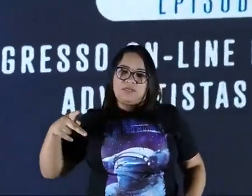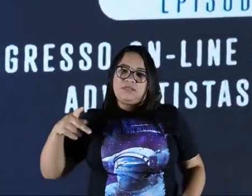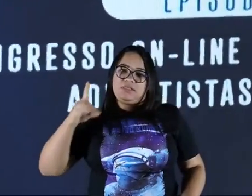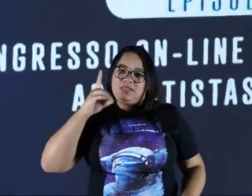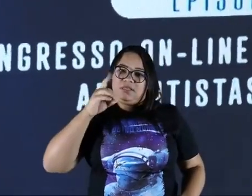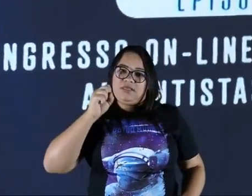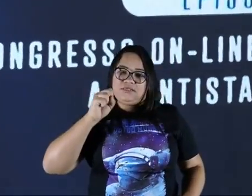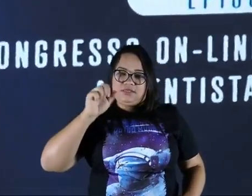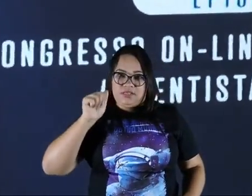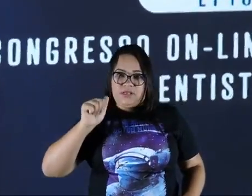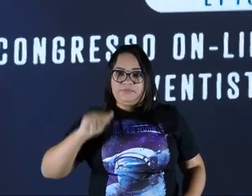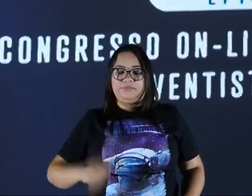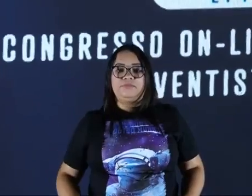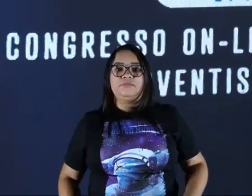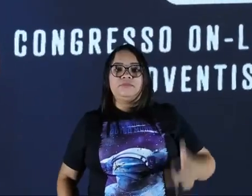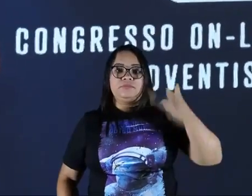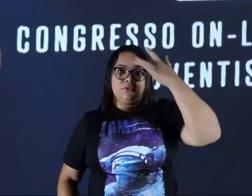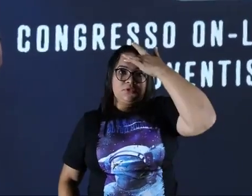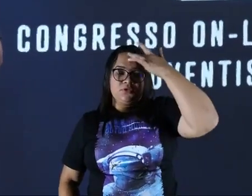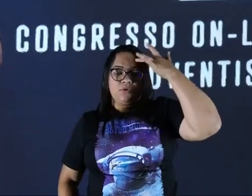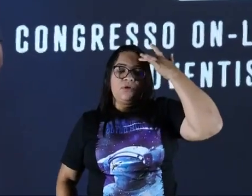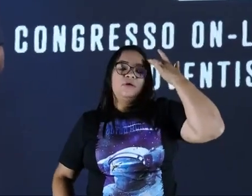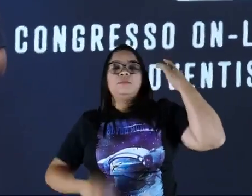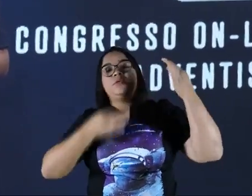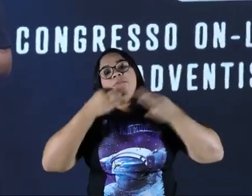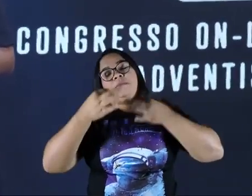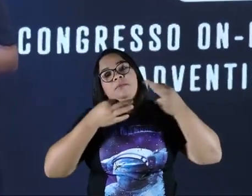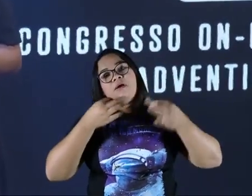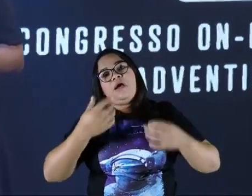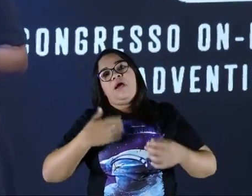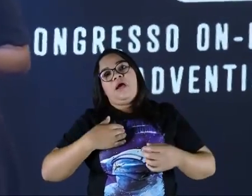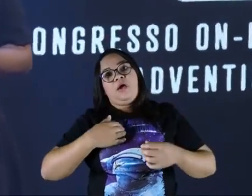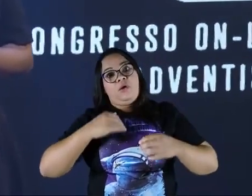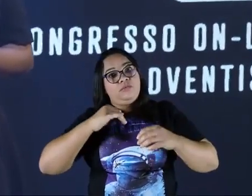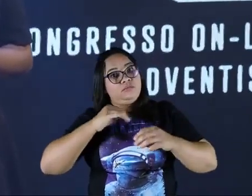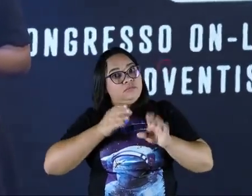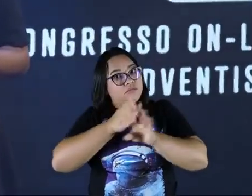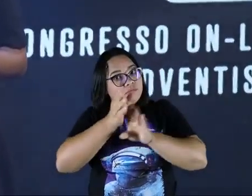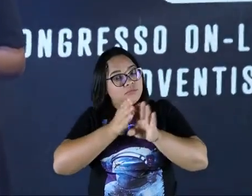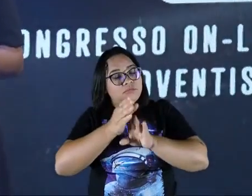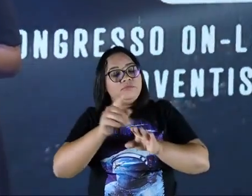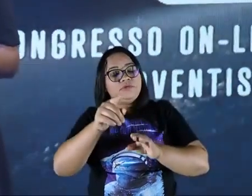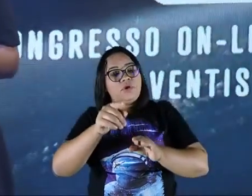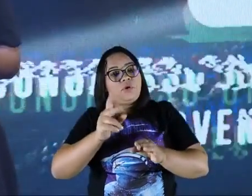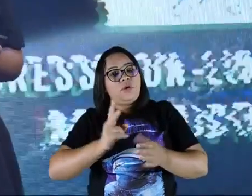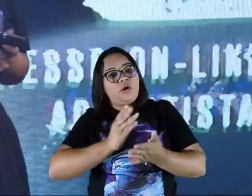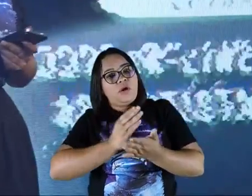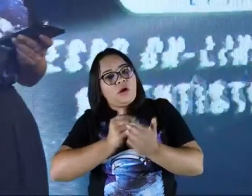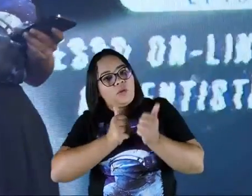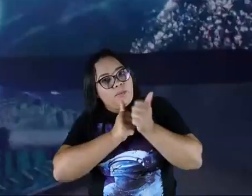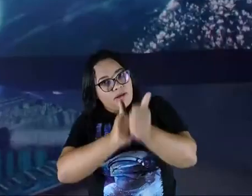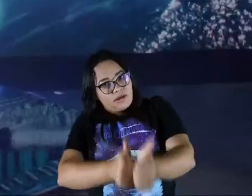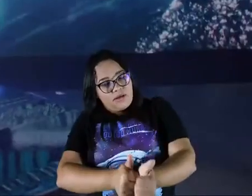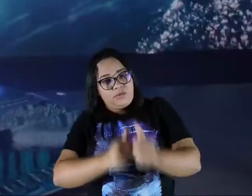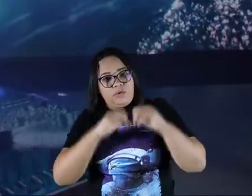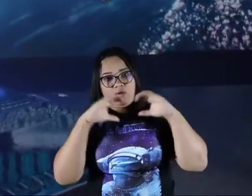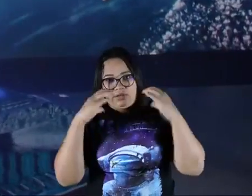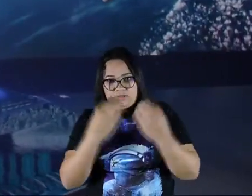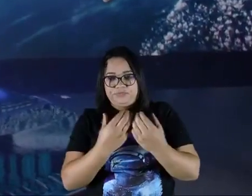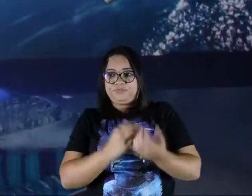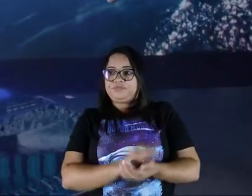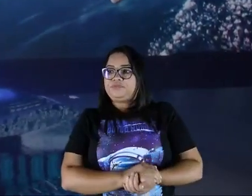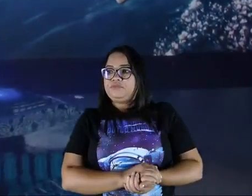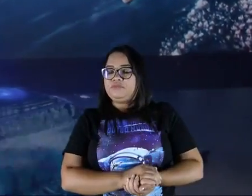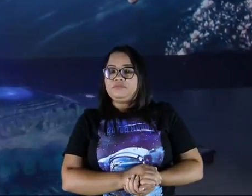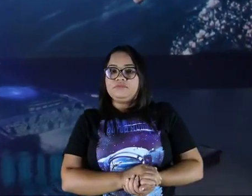comentando aqui, vou dar alguns recados para que você possa acompanhar o restante do nosso congresso, tá? Não vai embora. Olha